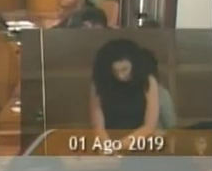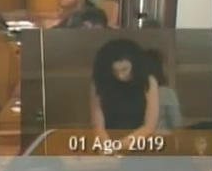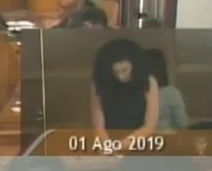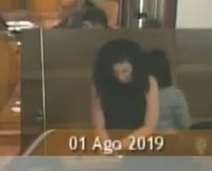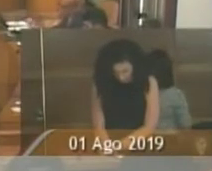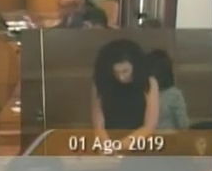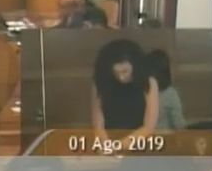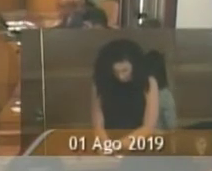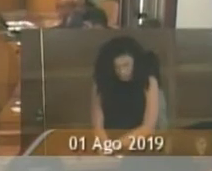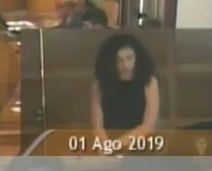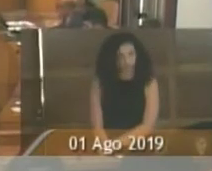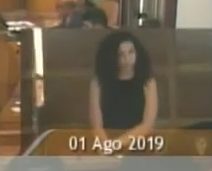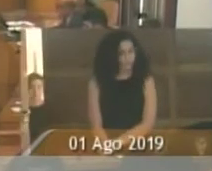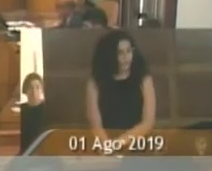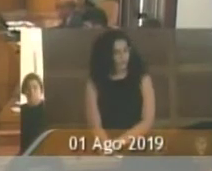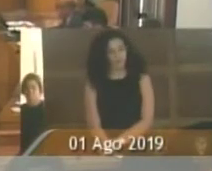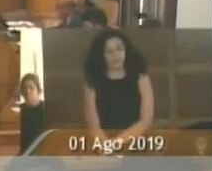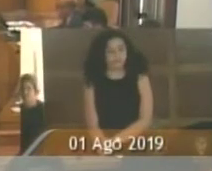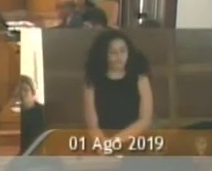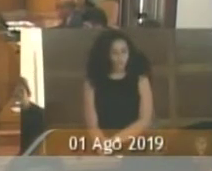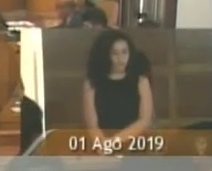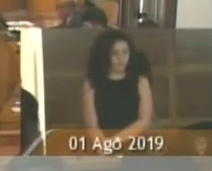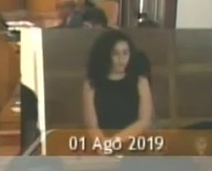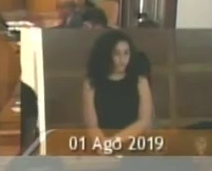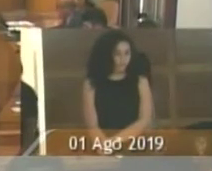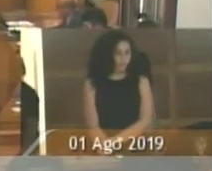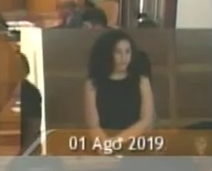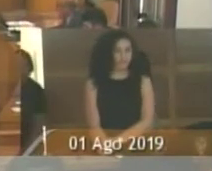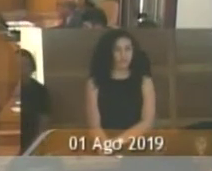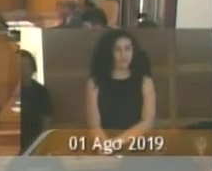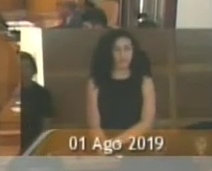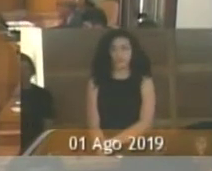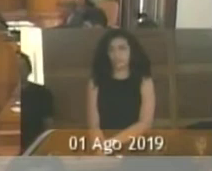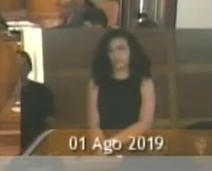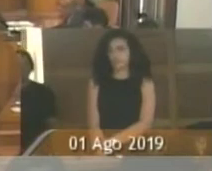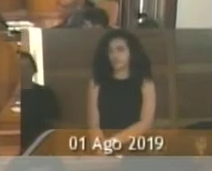Jane, Jane, vereadora Jane.